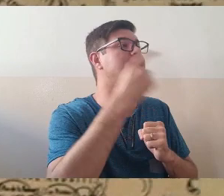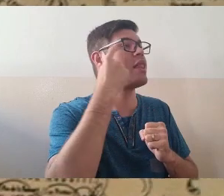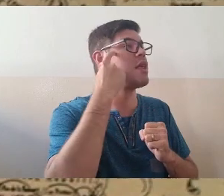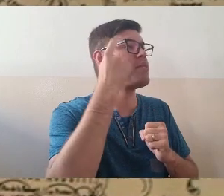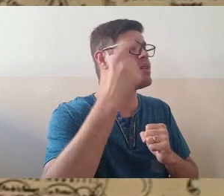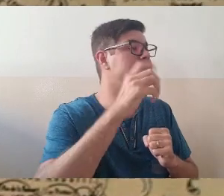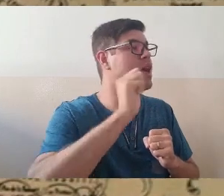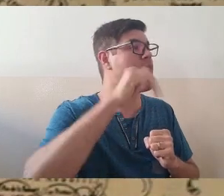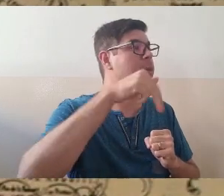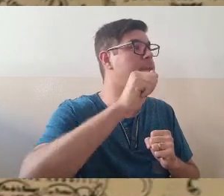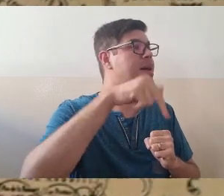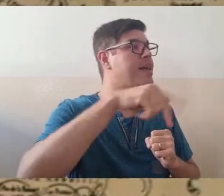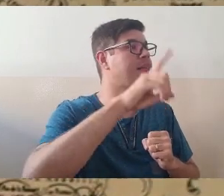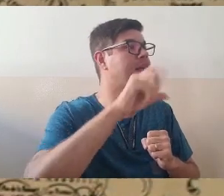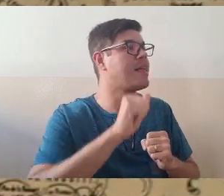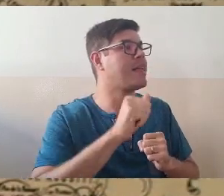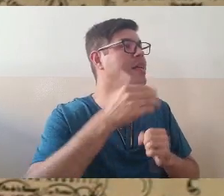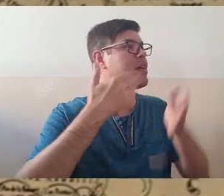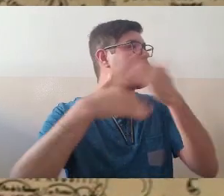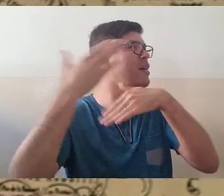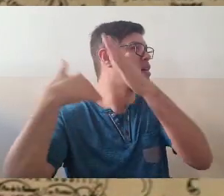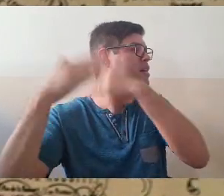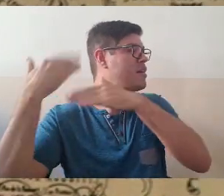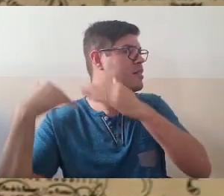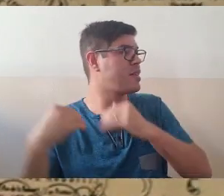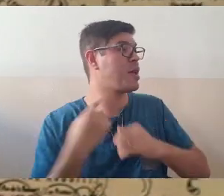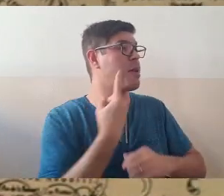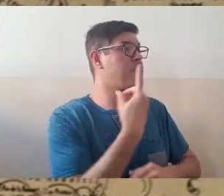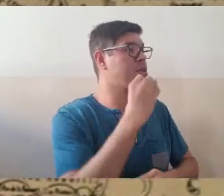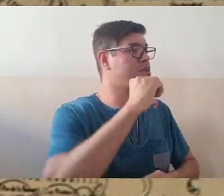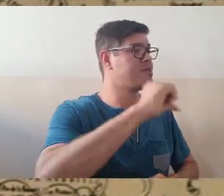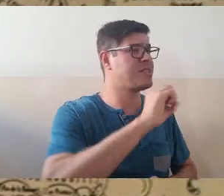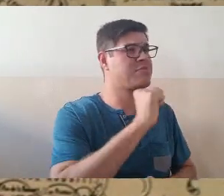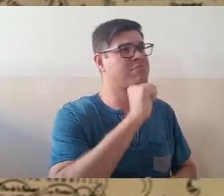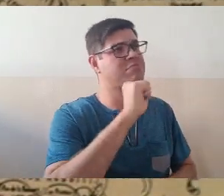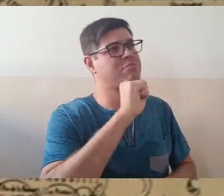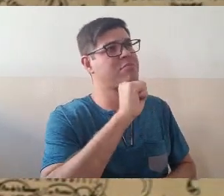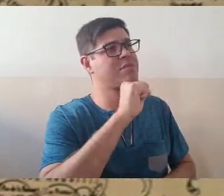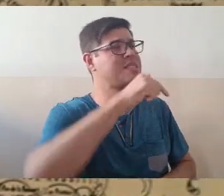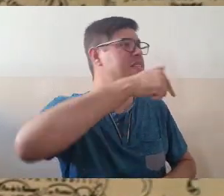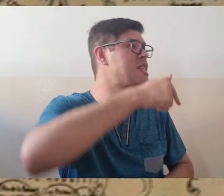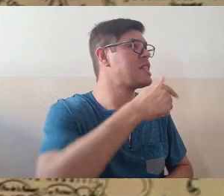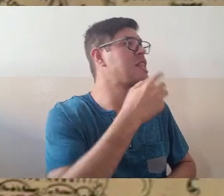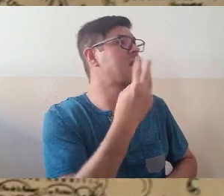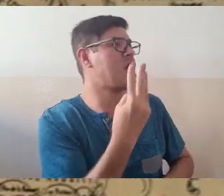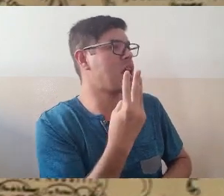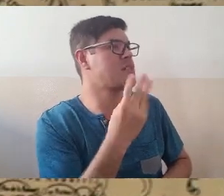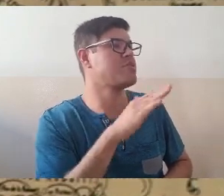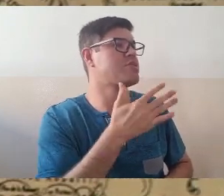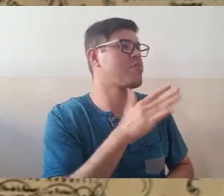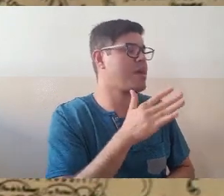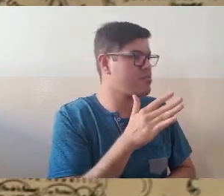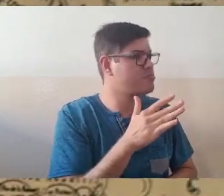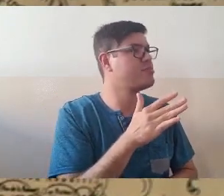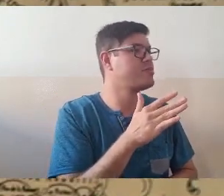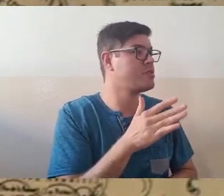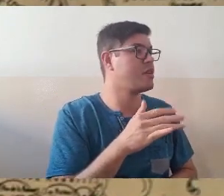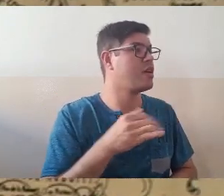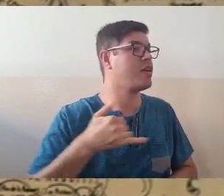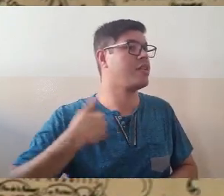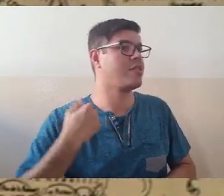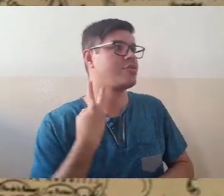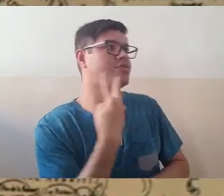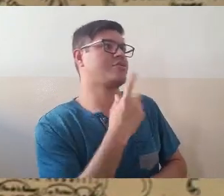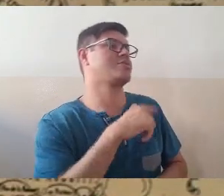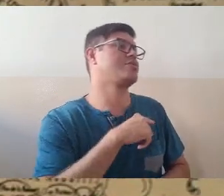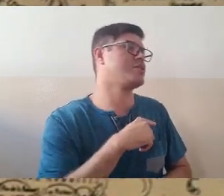desde 1900 e bolinha, mais precisamente 73, 74, 73, tinha 2 anos de idade, e o meu pai, eu morava